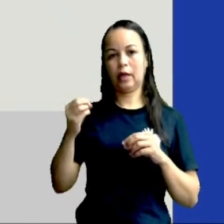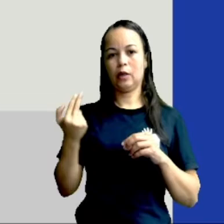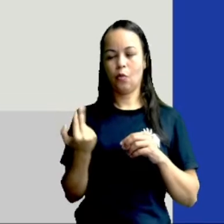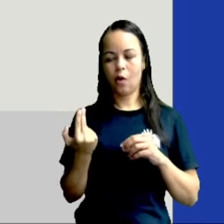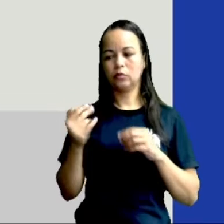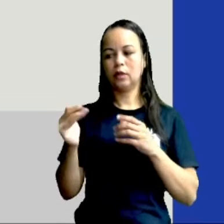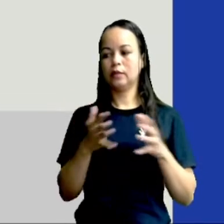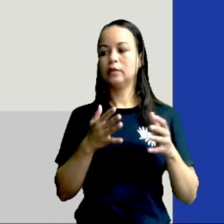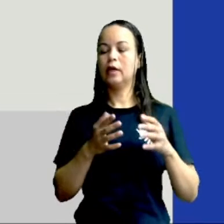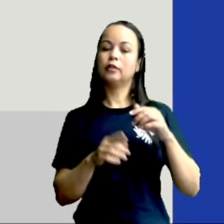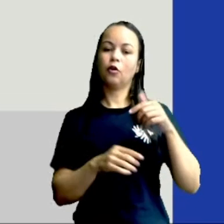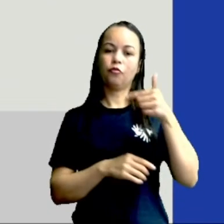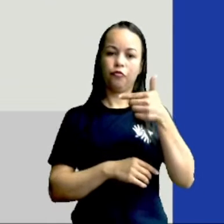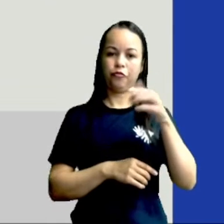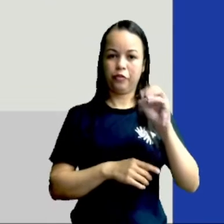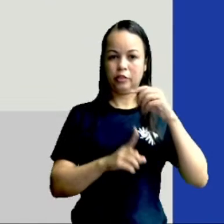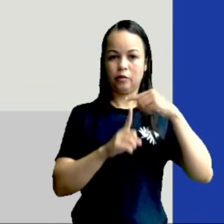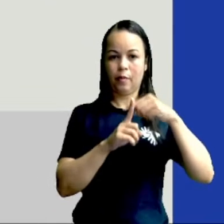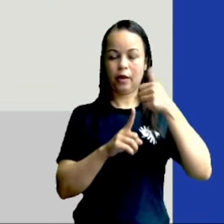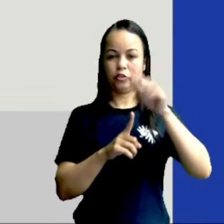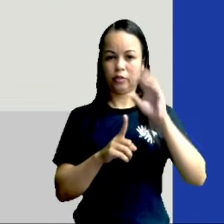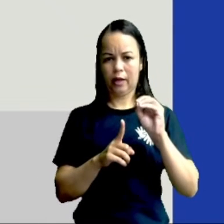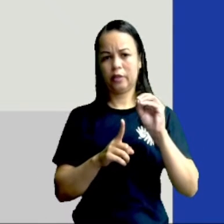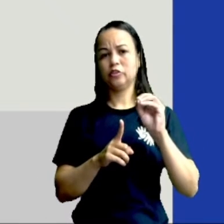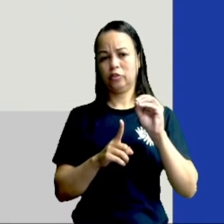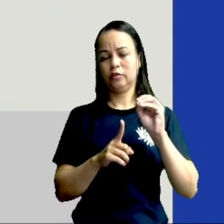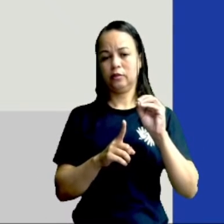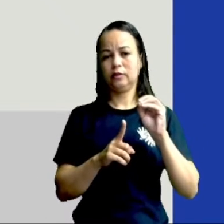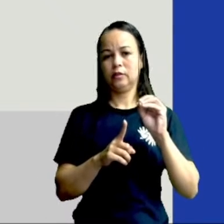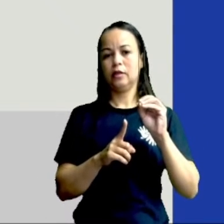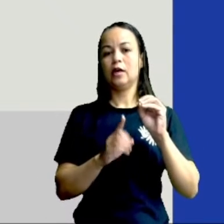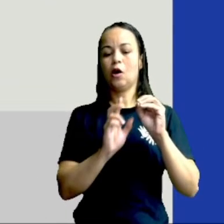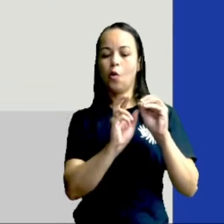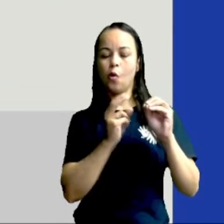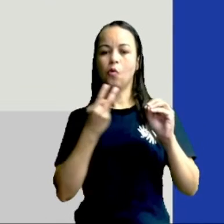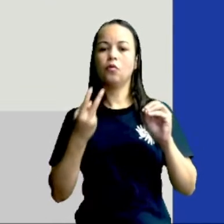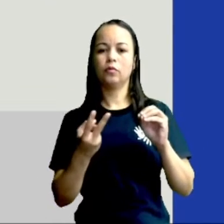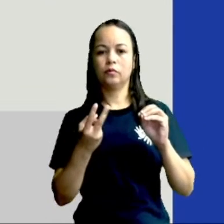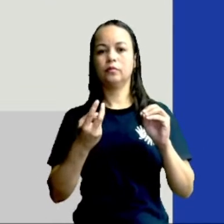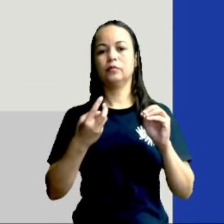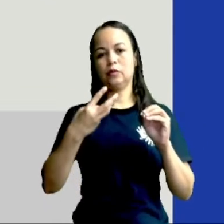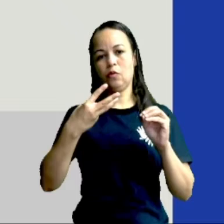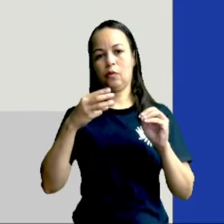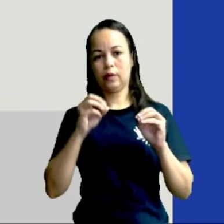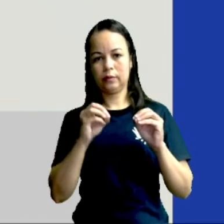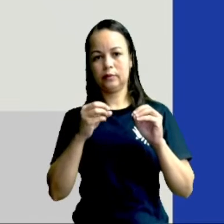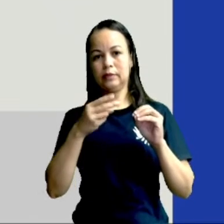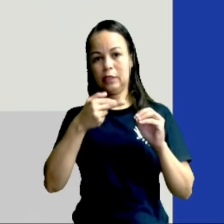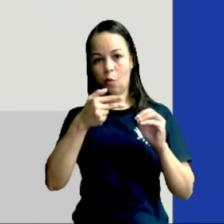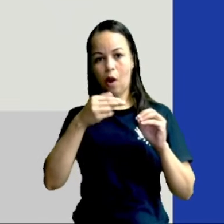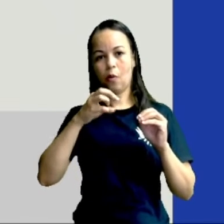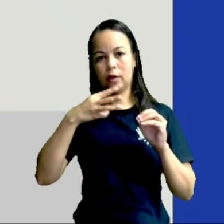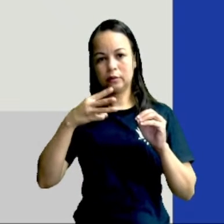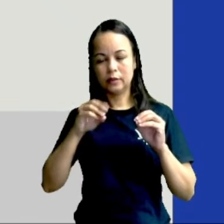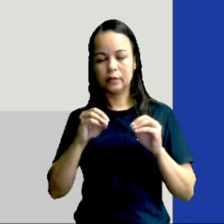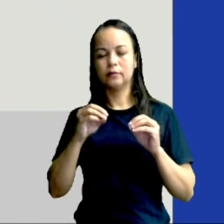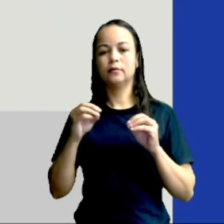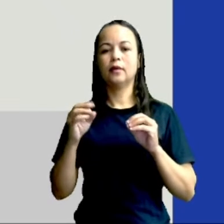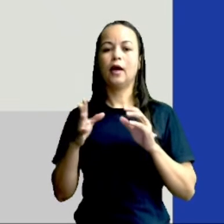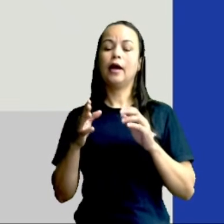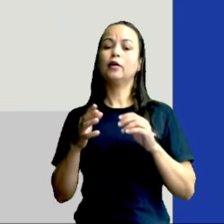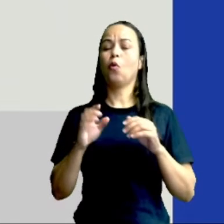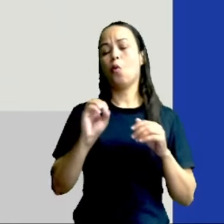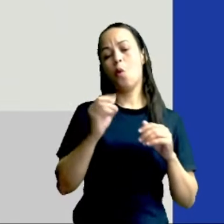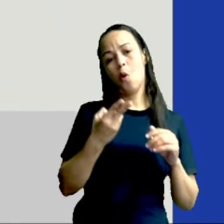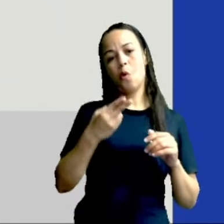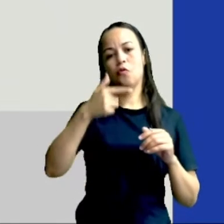mais 10 está no primeiro membro. É igual a 10 mais 20, que eu só inverti, ou igual a 30. Então, aí o resultado, após